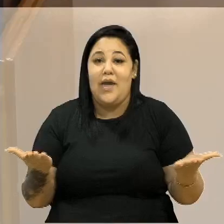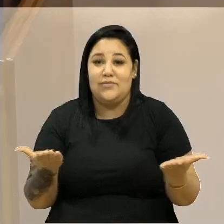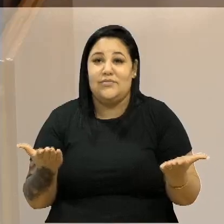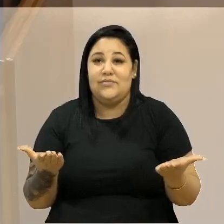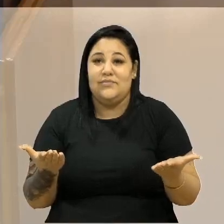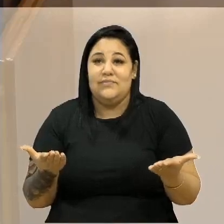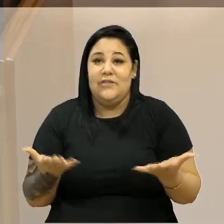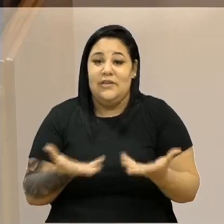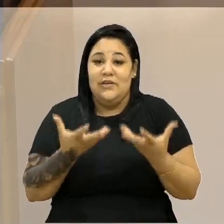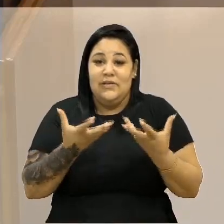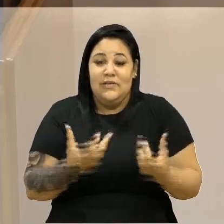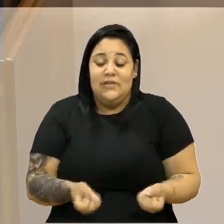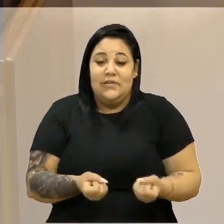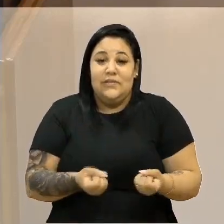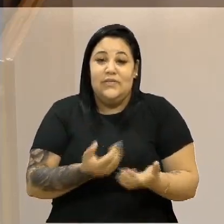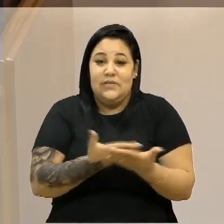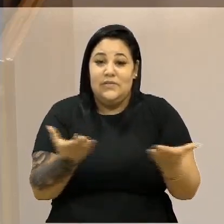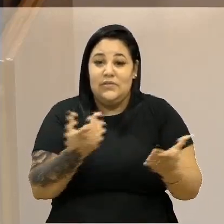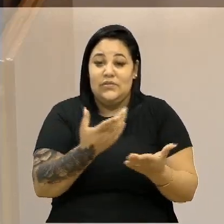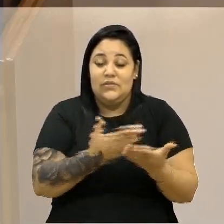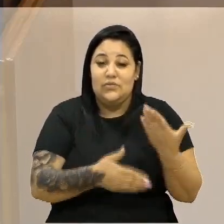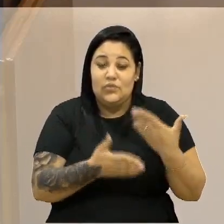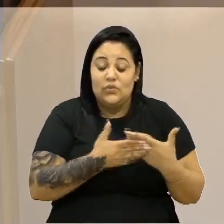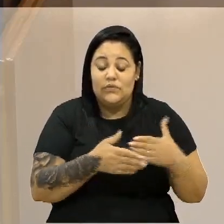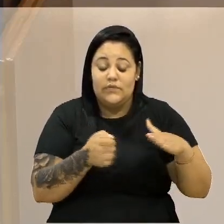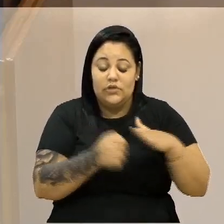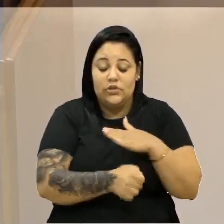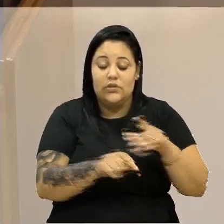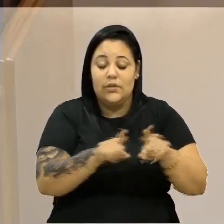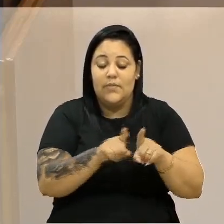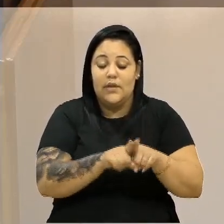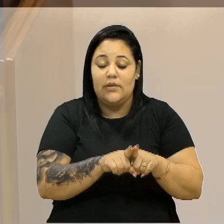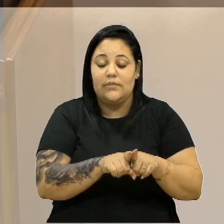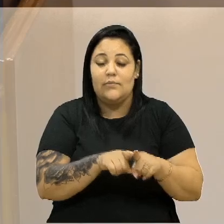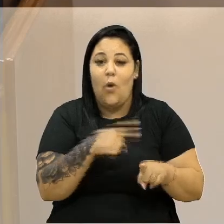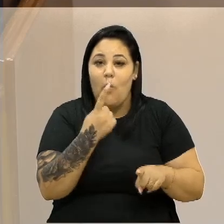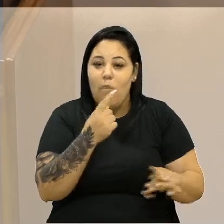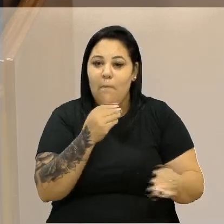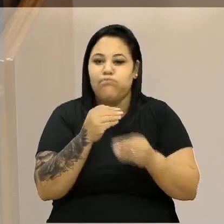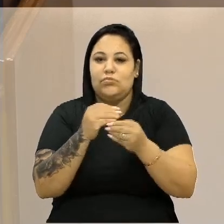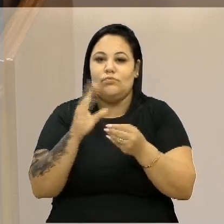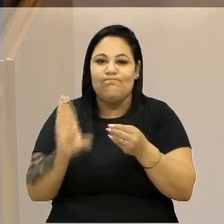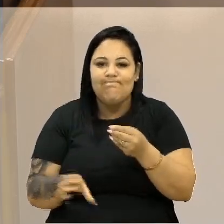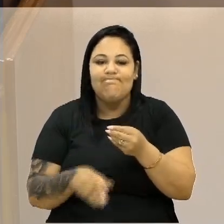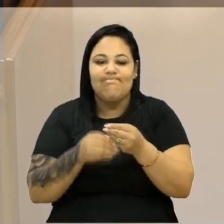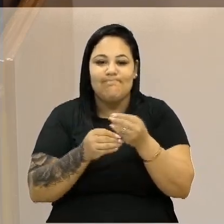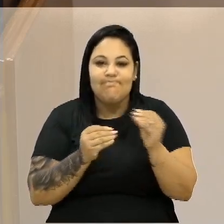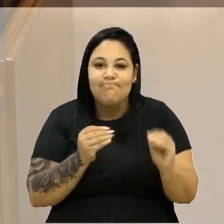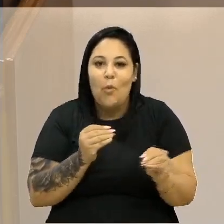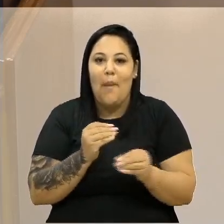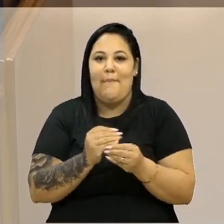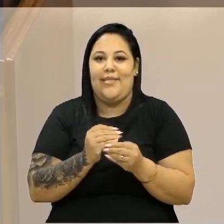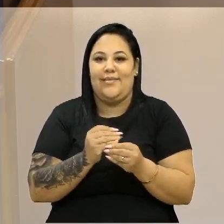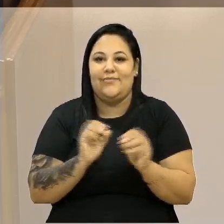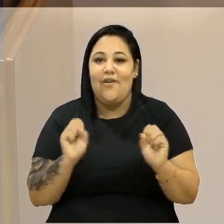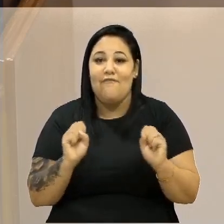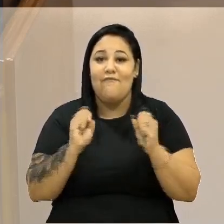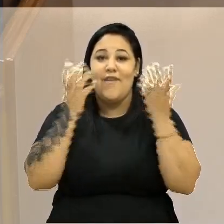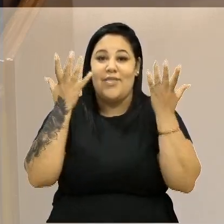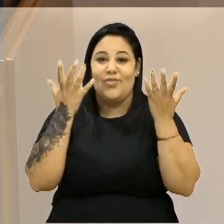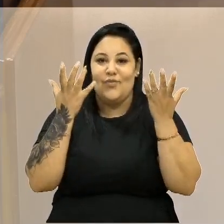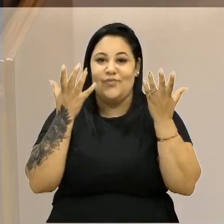contemplado e investido em todo o espaço, um segmento puxa o outro. Um evento puxa o outro